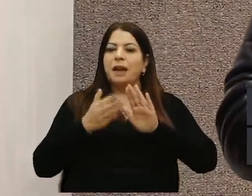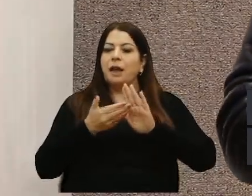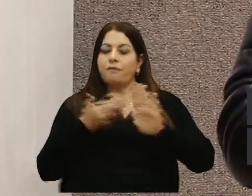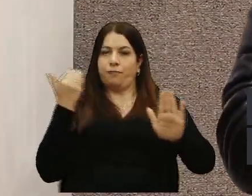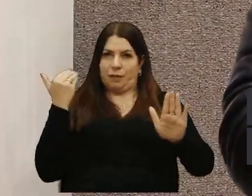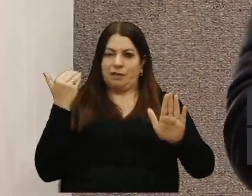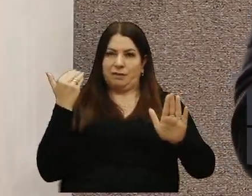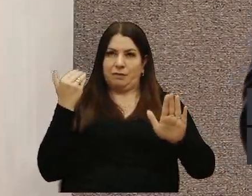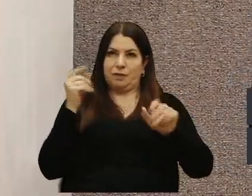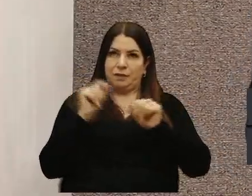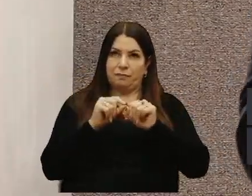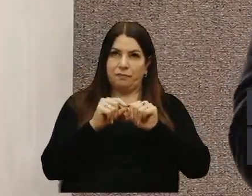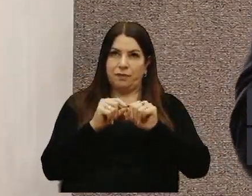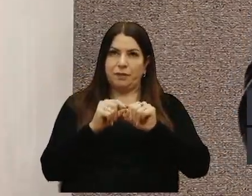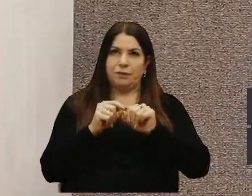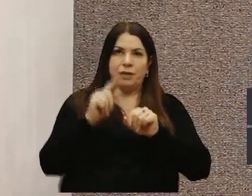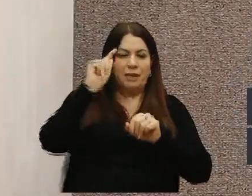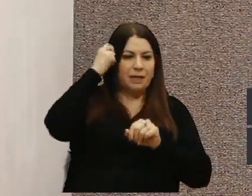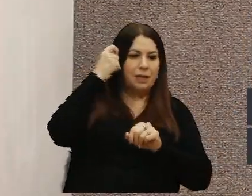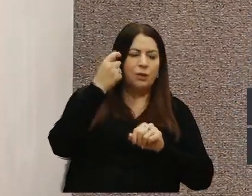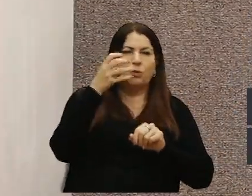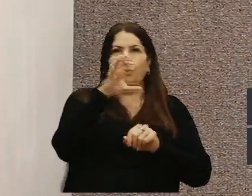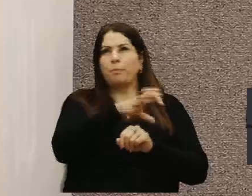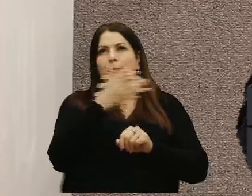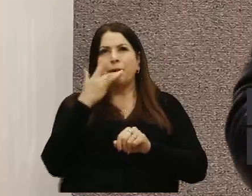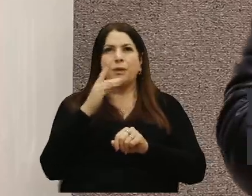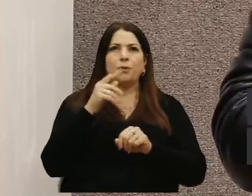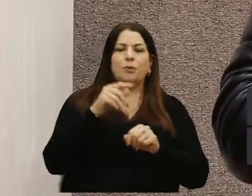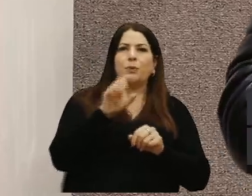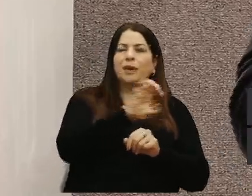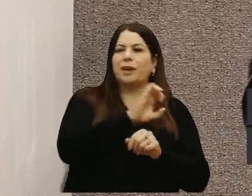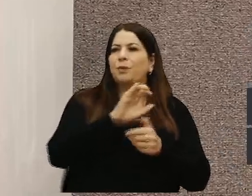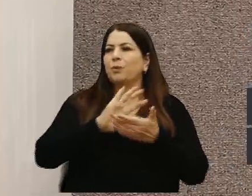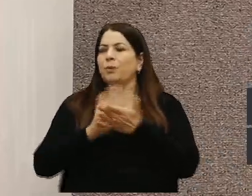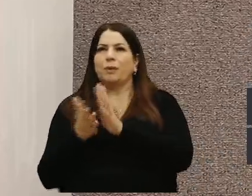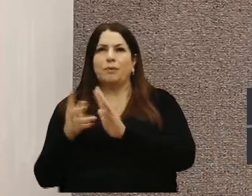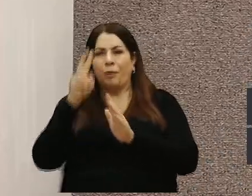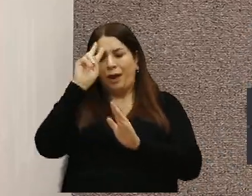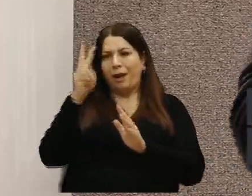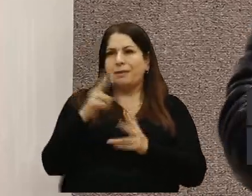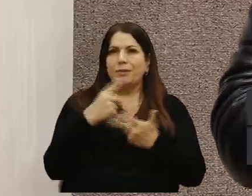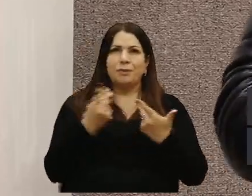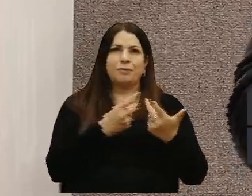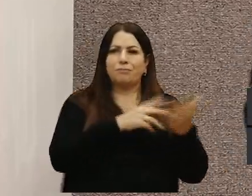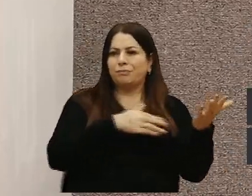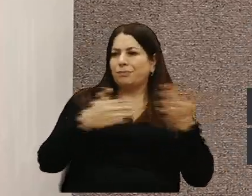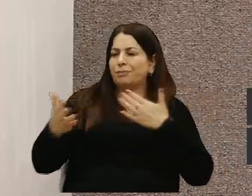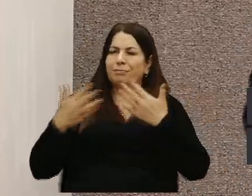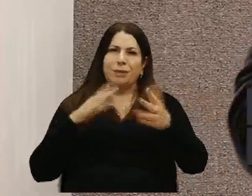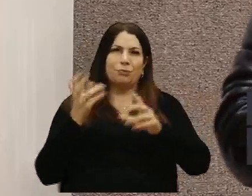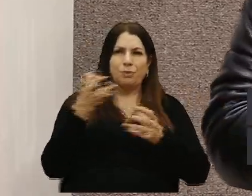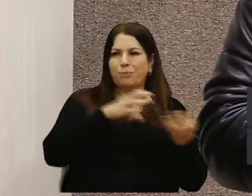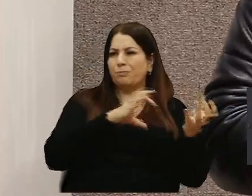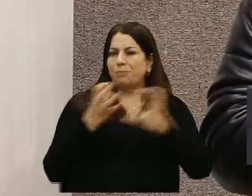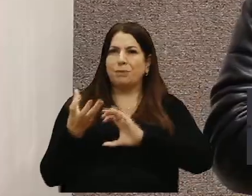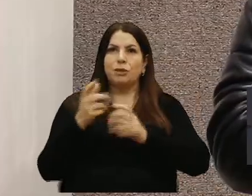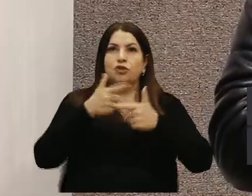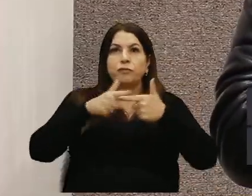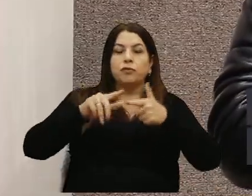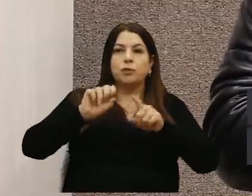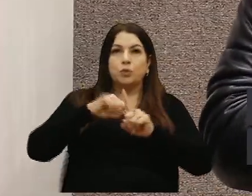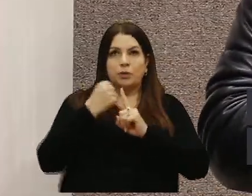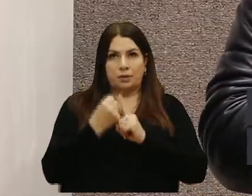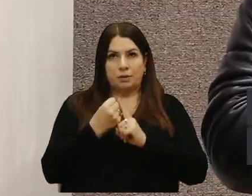afastado. Tem feito negro contra o branco, o gay contra o hétero, o evangélico contra da Umbanda contra o evangélico, tem dividido a